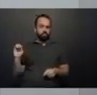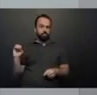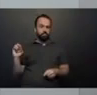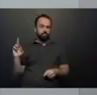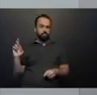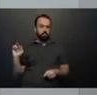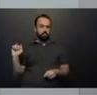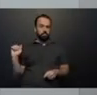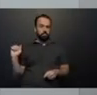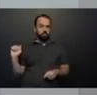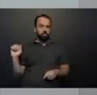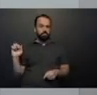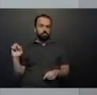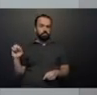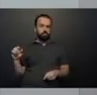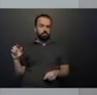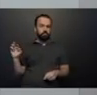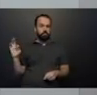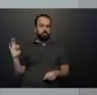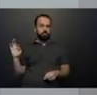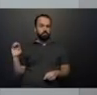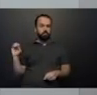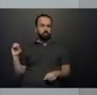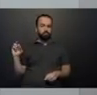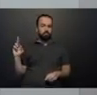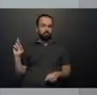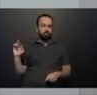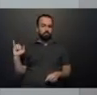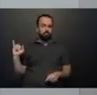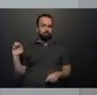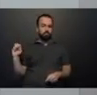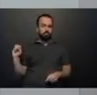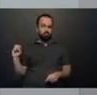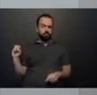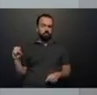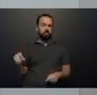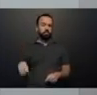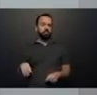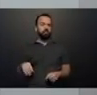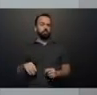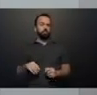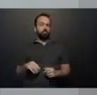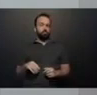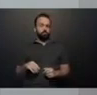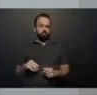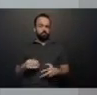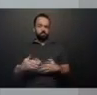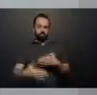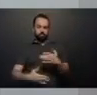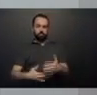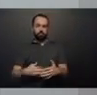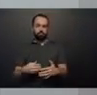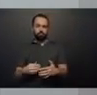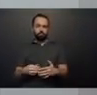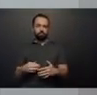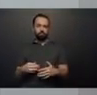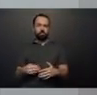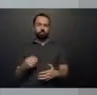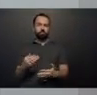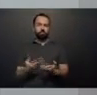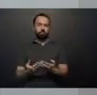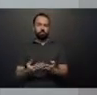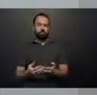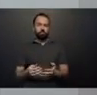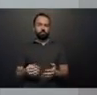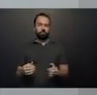essas informações e para a próxima aula a gente dá continuidade aí no que a química tem para nos